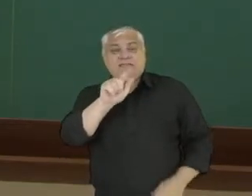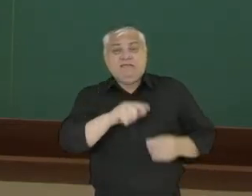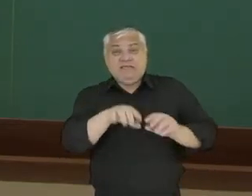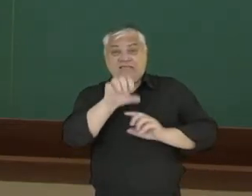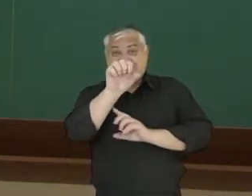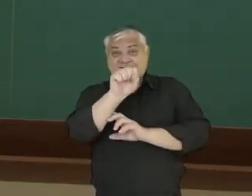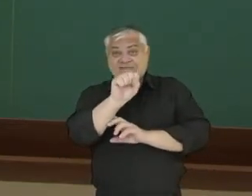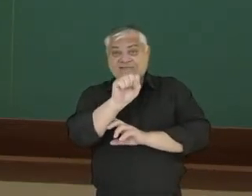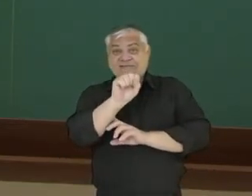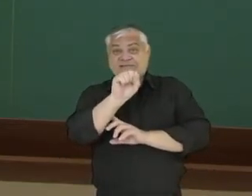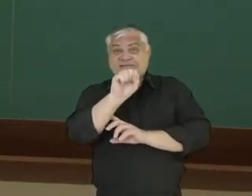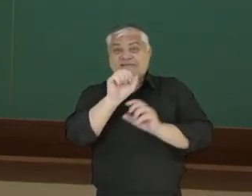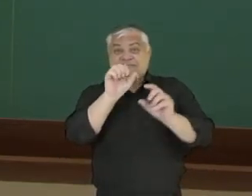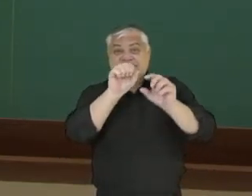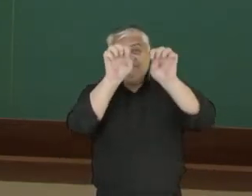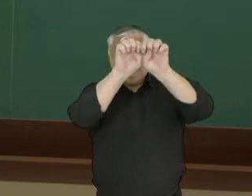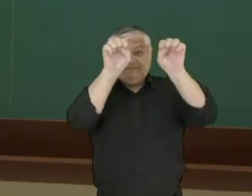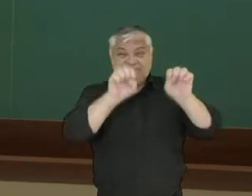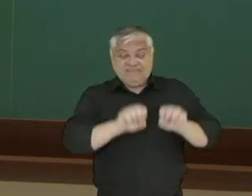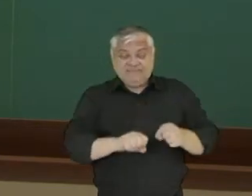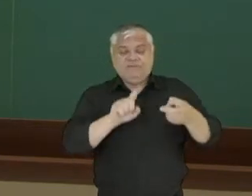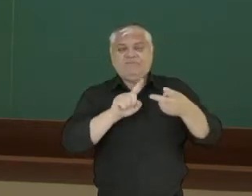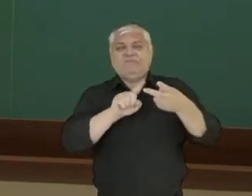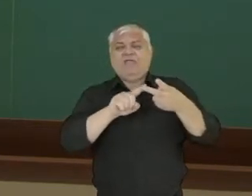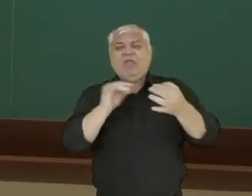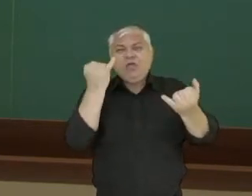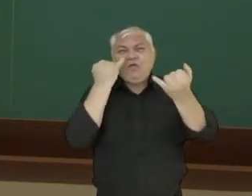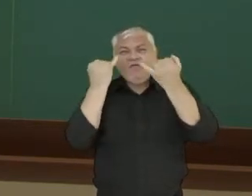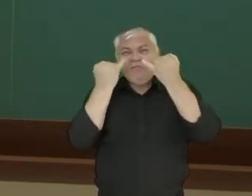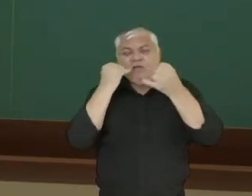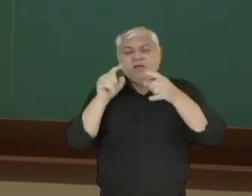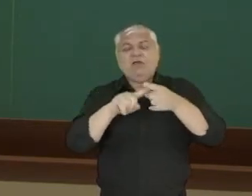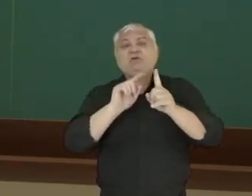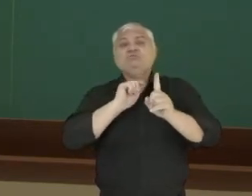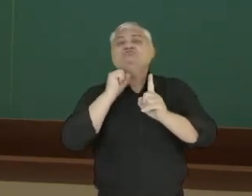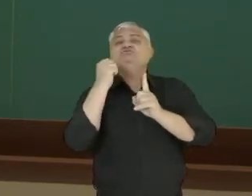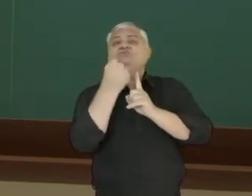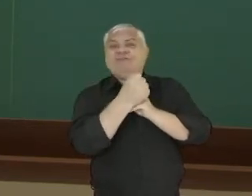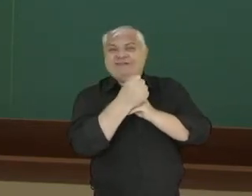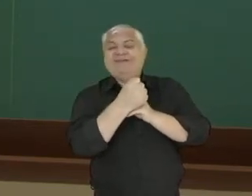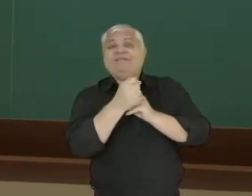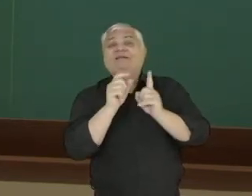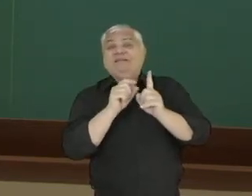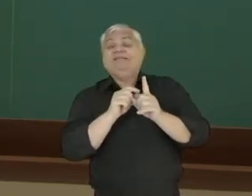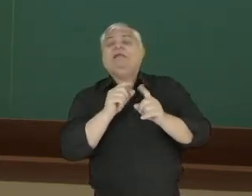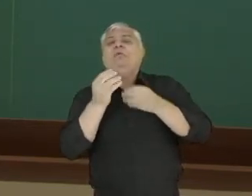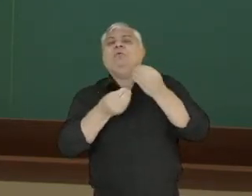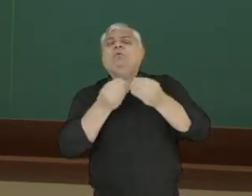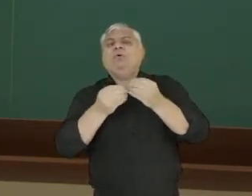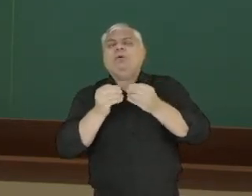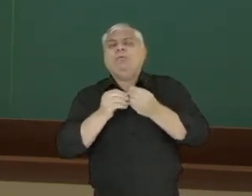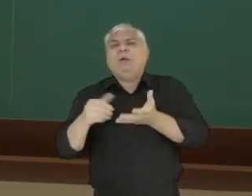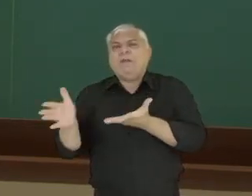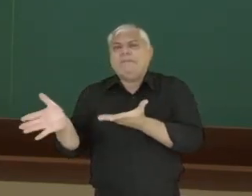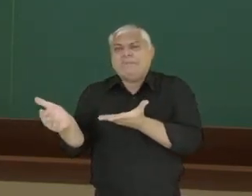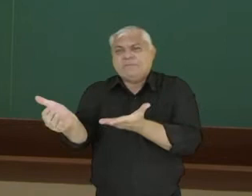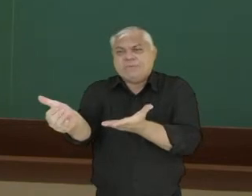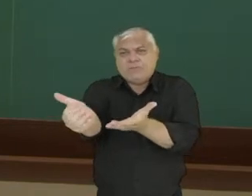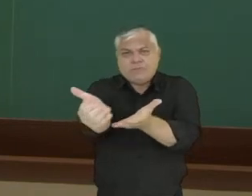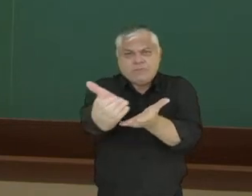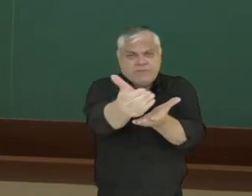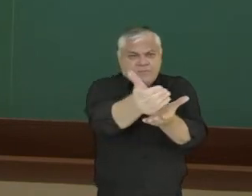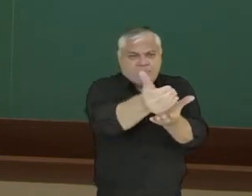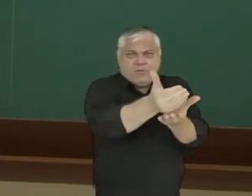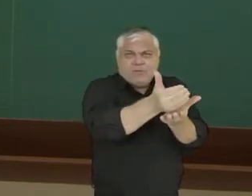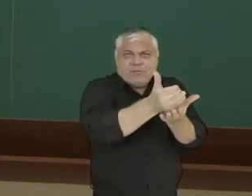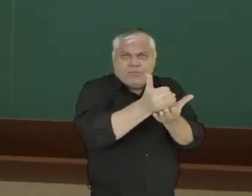Geográfica. Quando falamos nesse Sistema de Informação Geográfica, todas as informações que são coletadas ao longo do tempo,